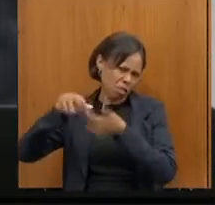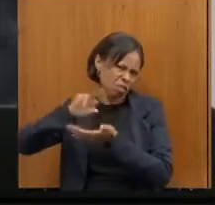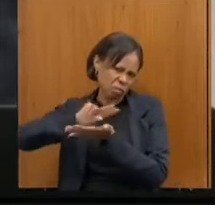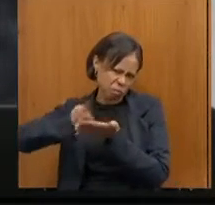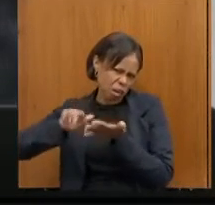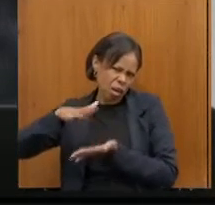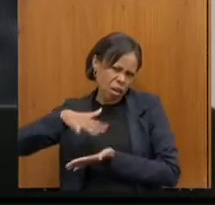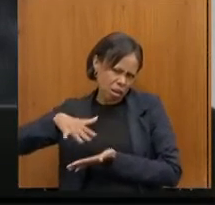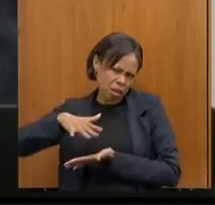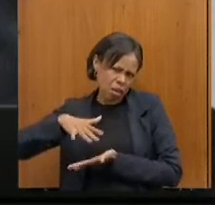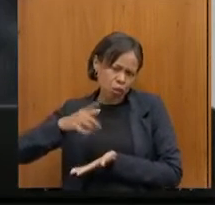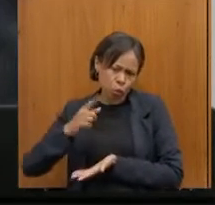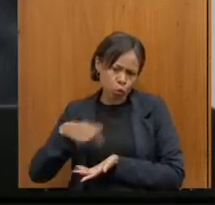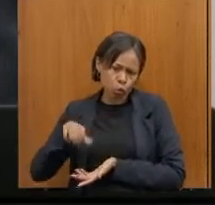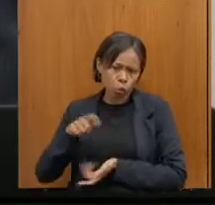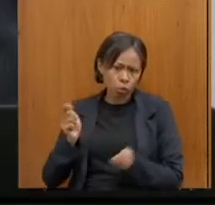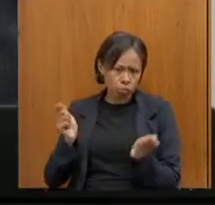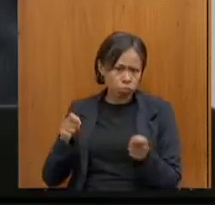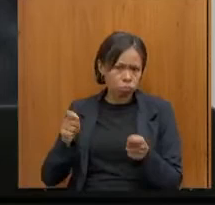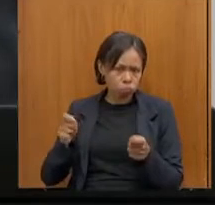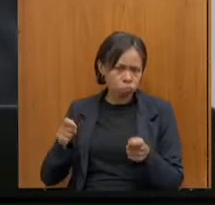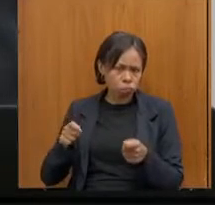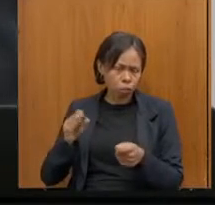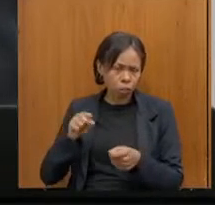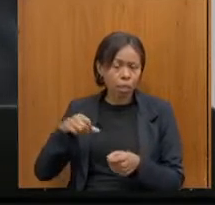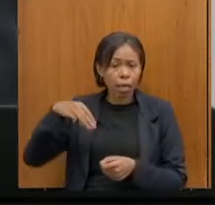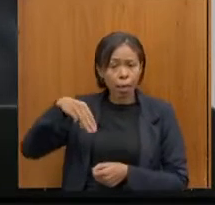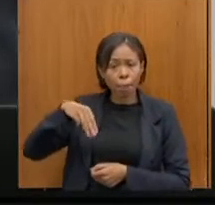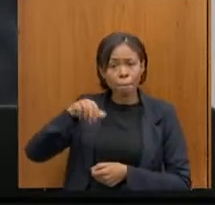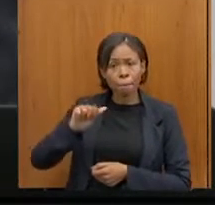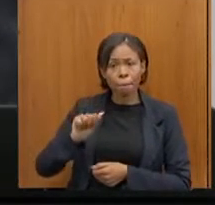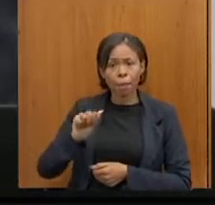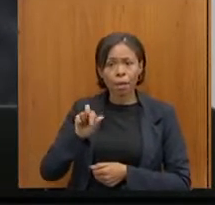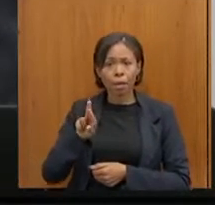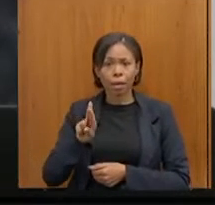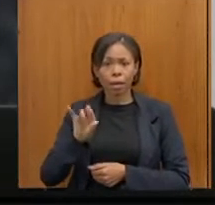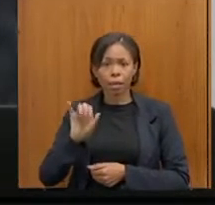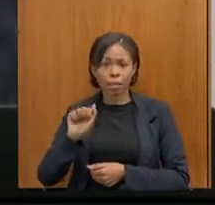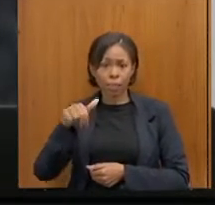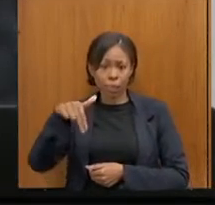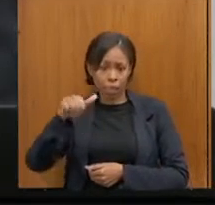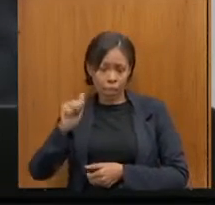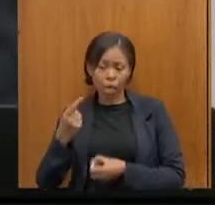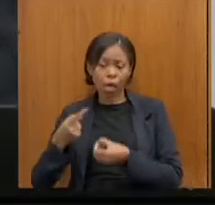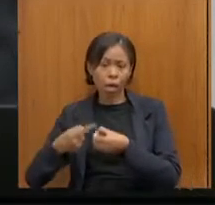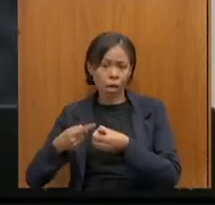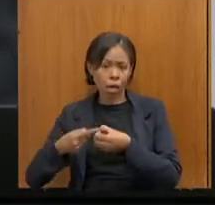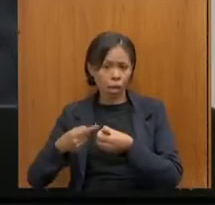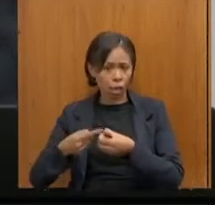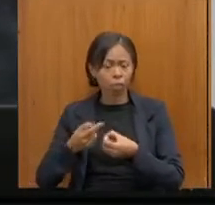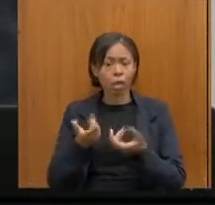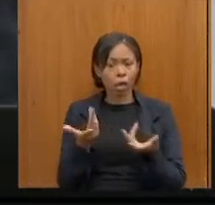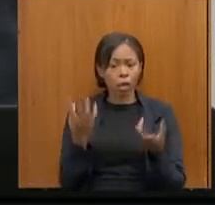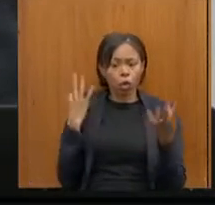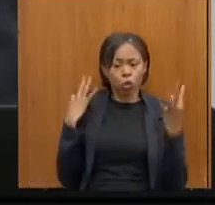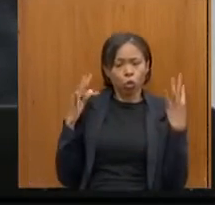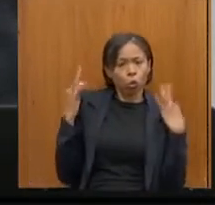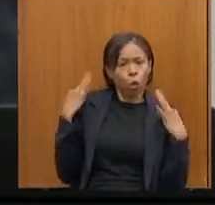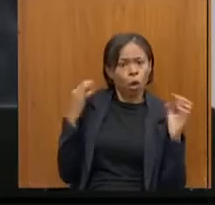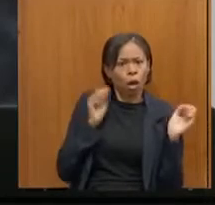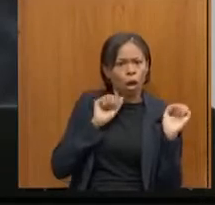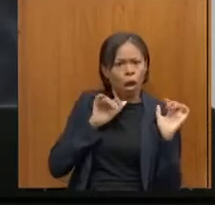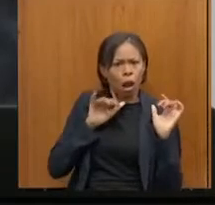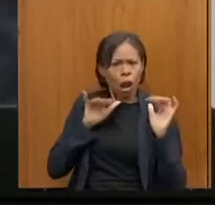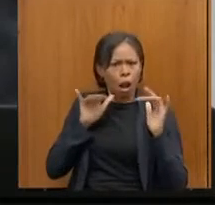que nós temos aptidão em nossa região Mariana tem Total aptidão para acolher os turistas que vêm a nossa